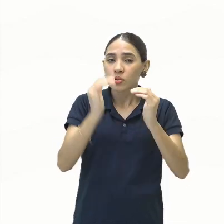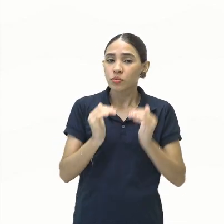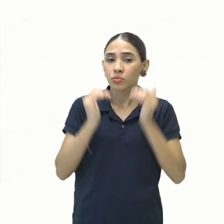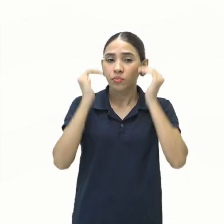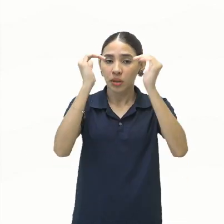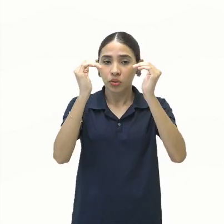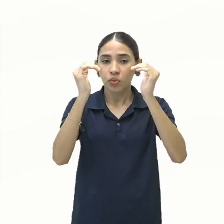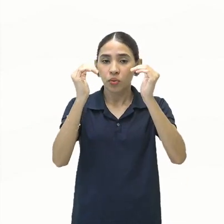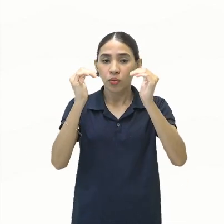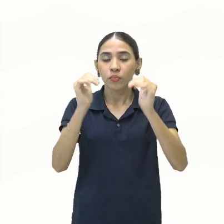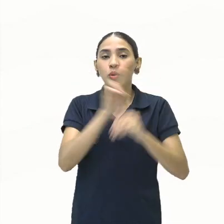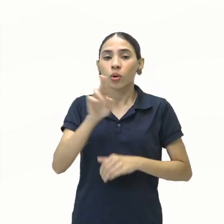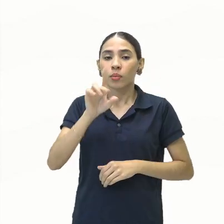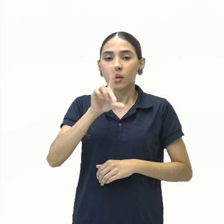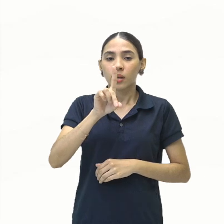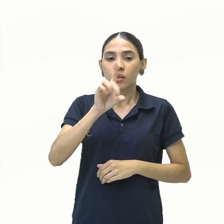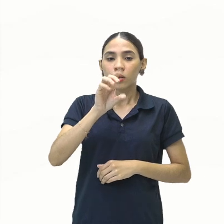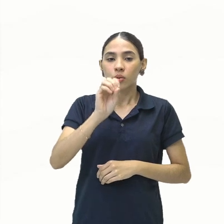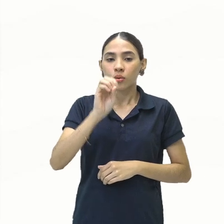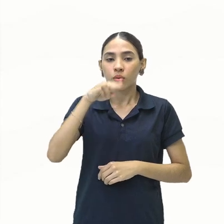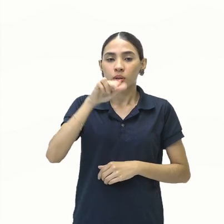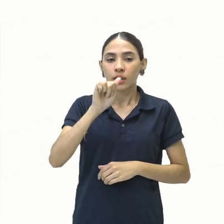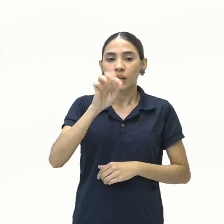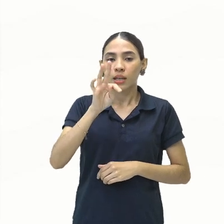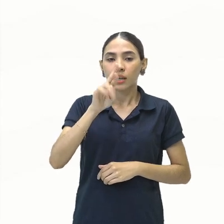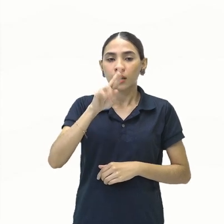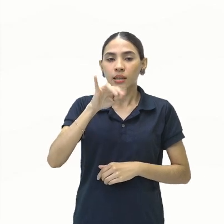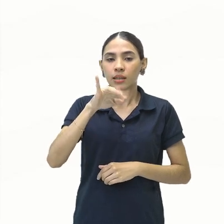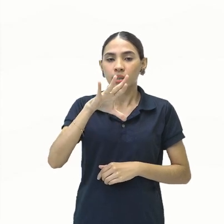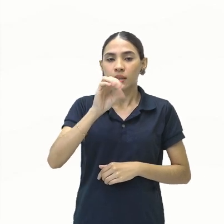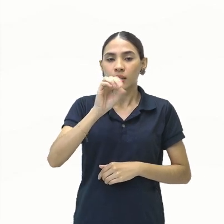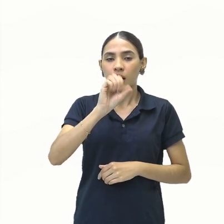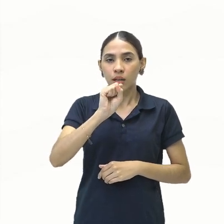de donatários. Eles recebiam essas faixas de